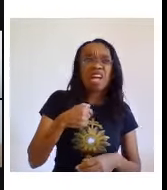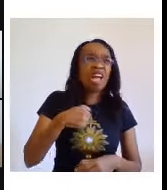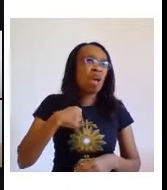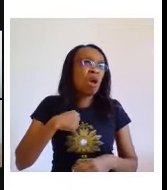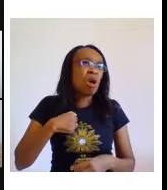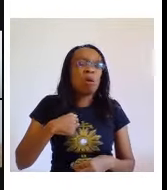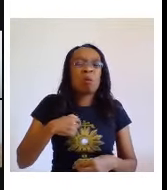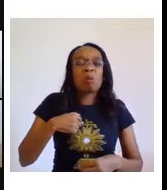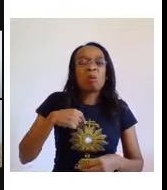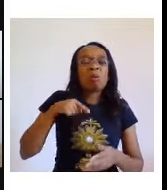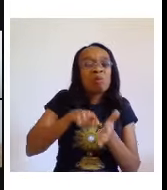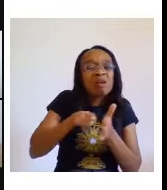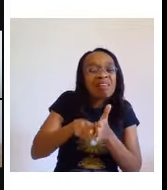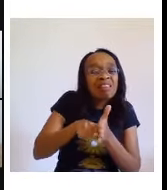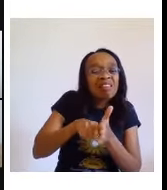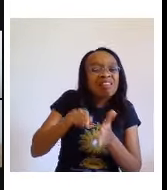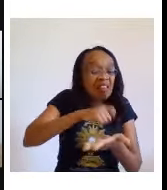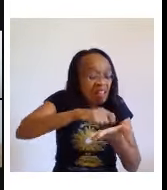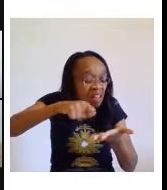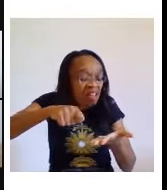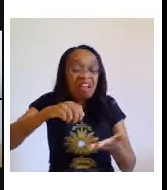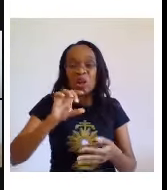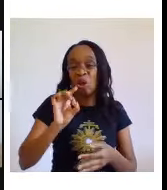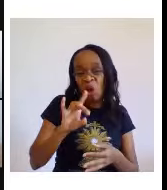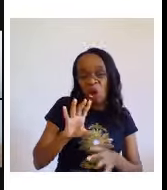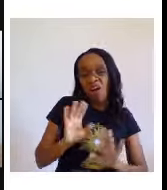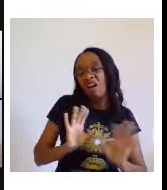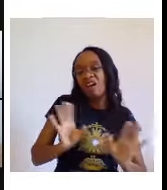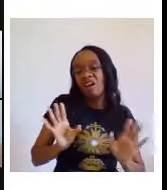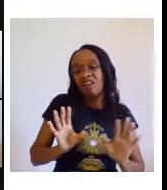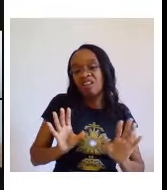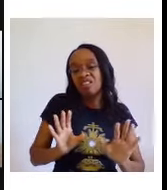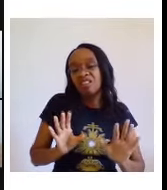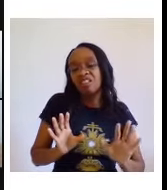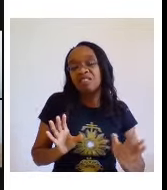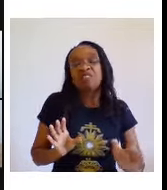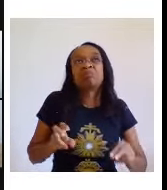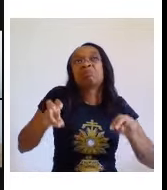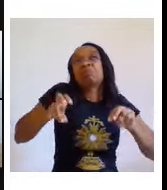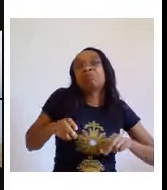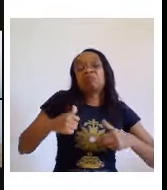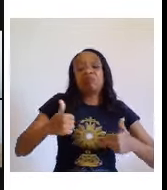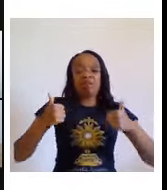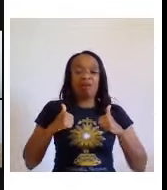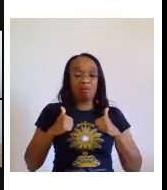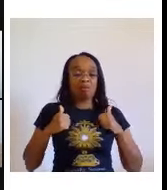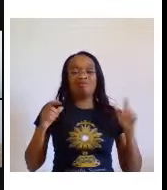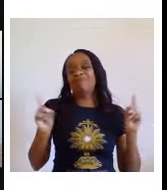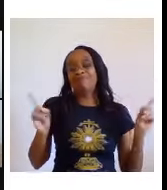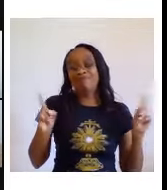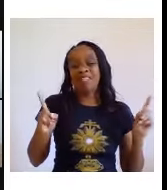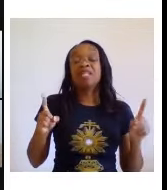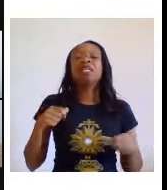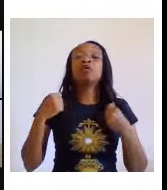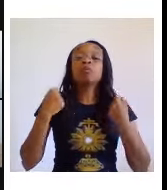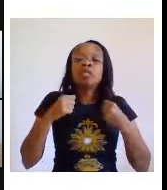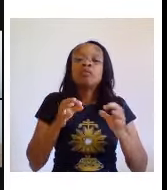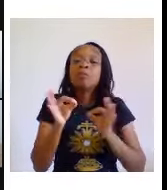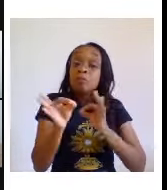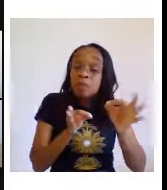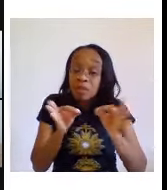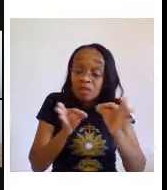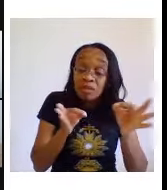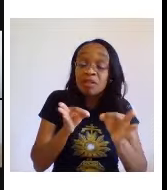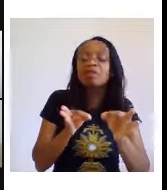pesquisador, ficar só na minha sala, escrevendo artigo científico e ficar só nisso. Eu preciso participar de momentos como esse,